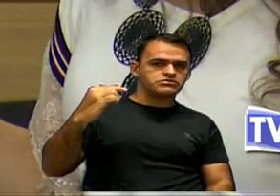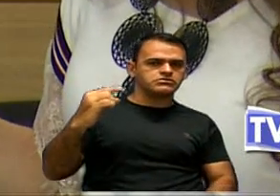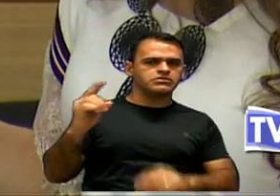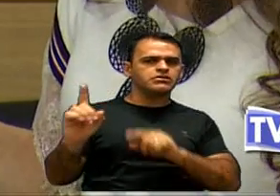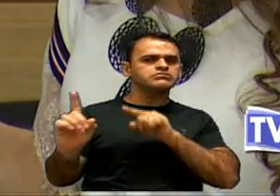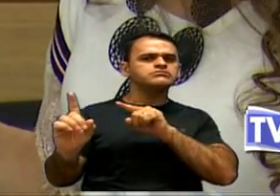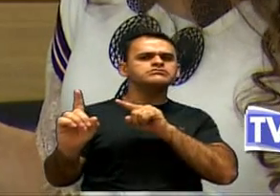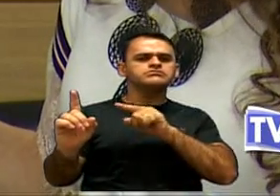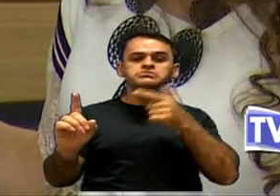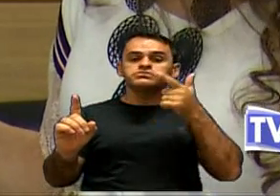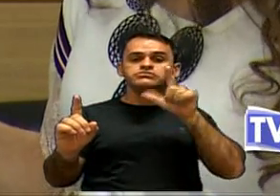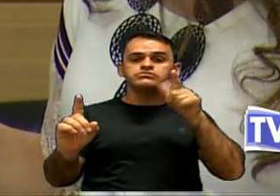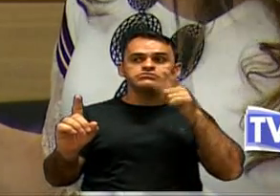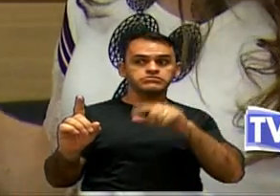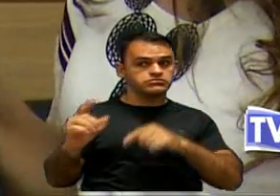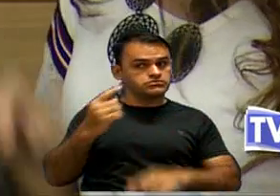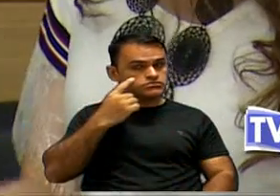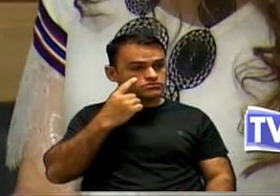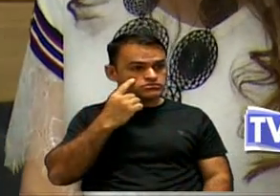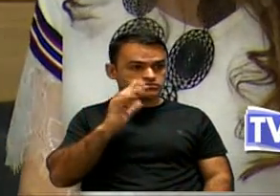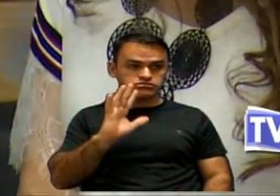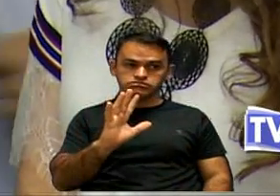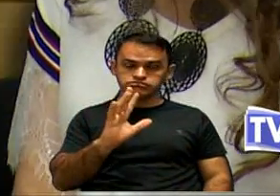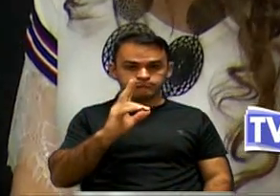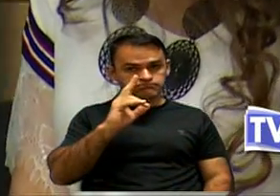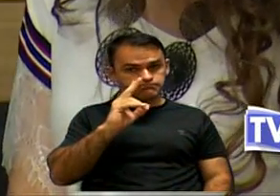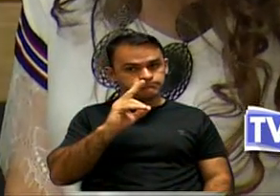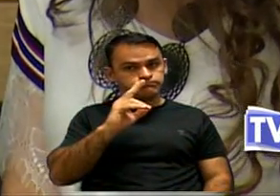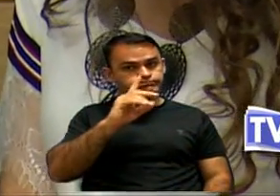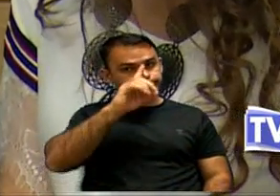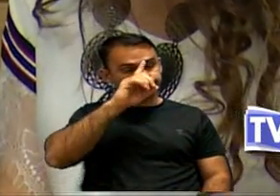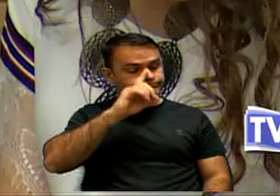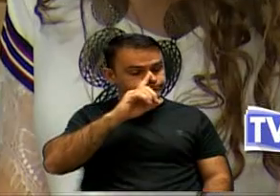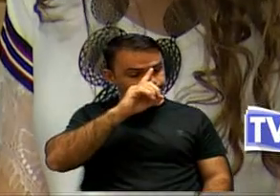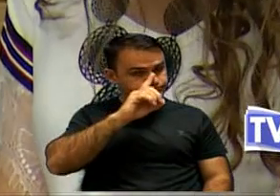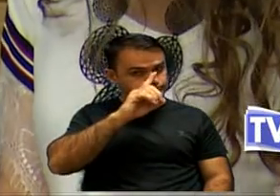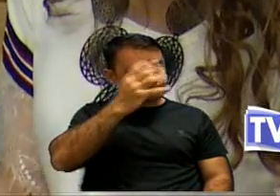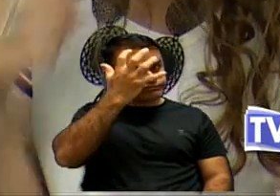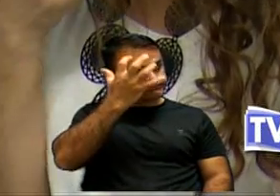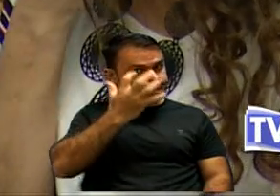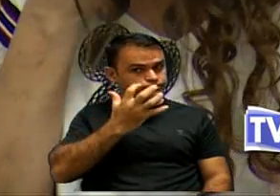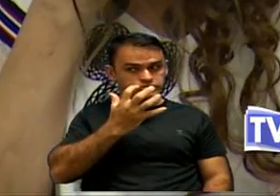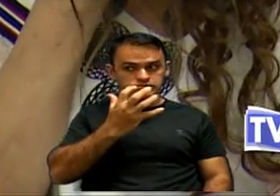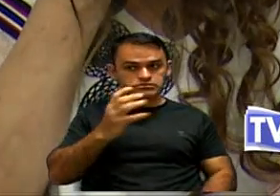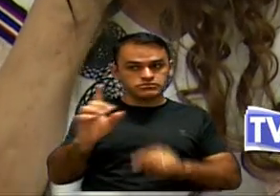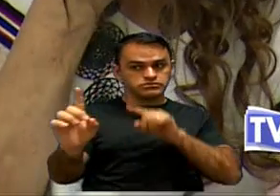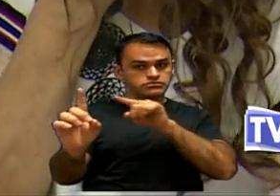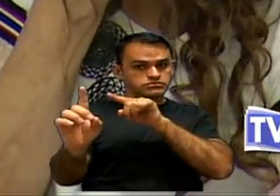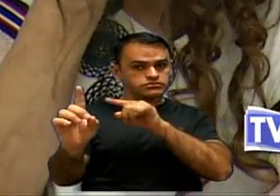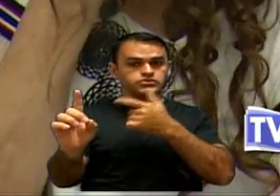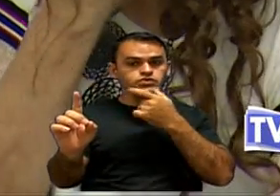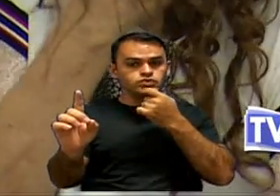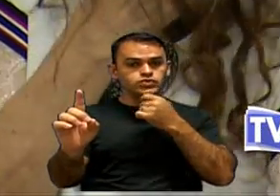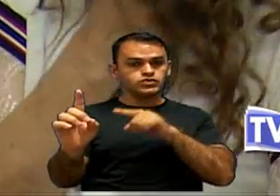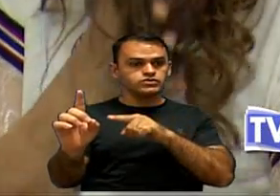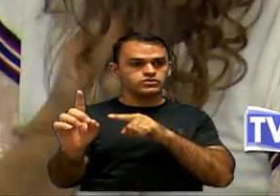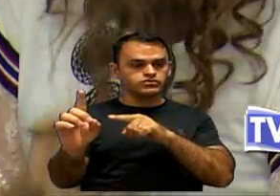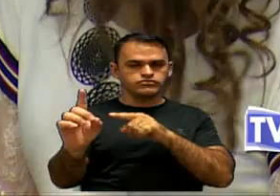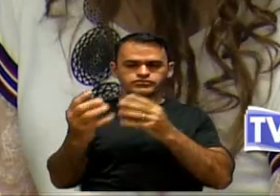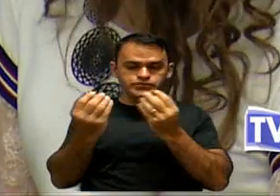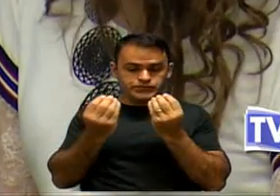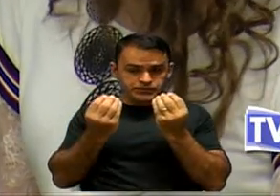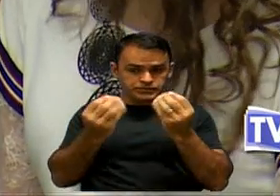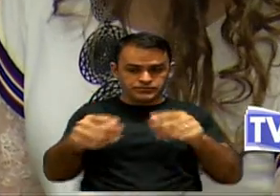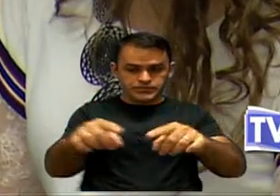ele conseguiu fazer, Vitão. Olha que coisa grave, olha que coisa séria que esse cara conseguiu fazer. Ele doou